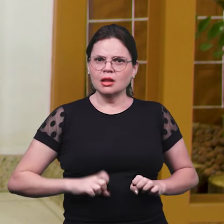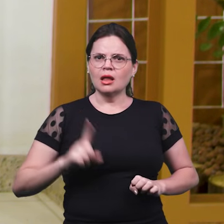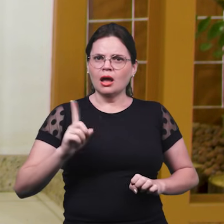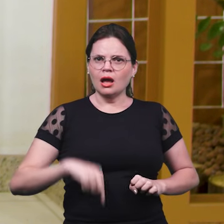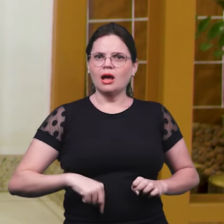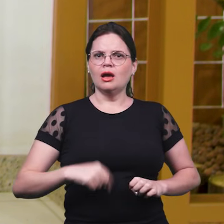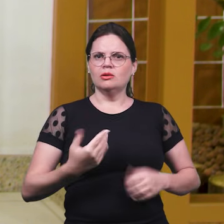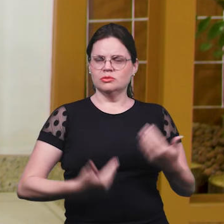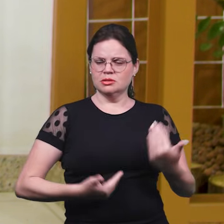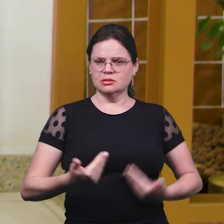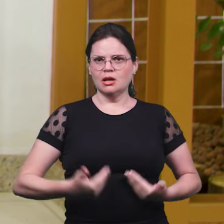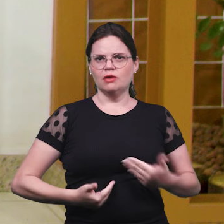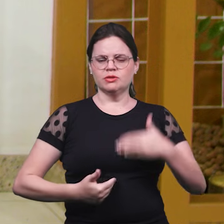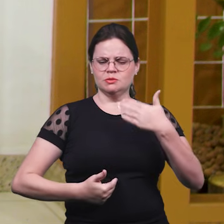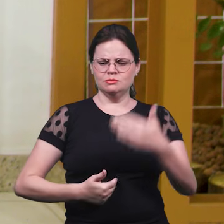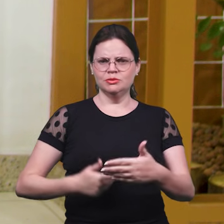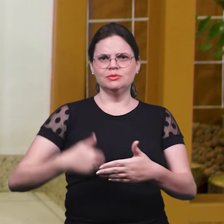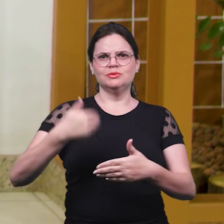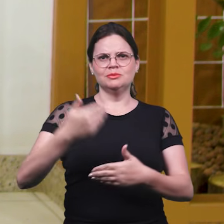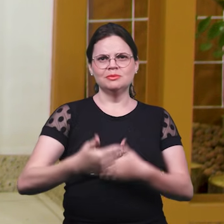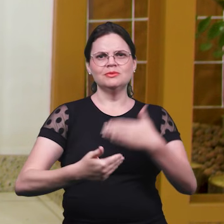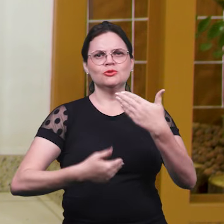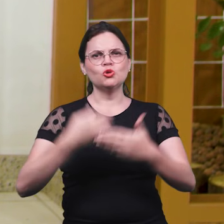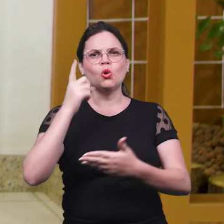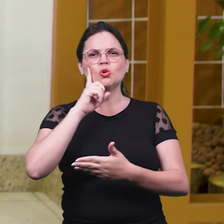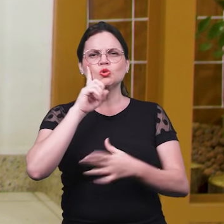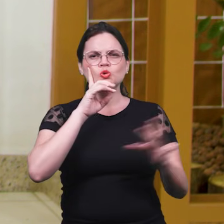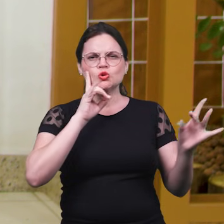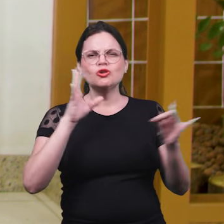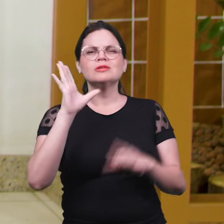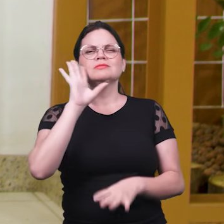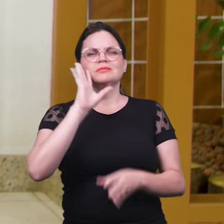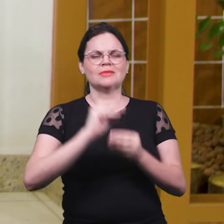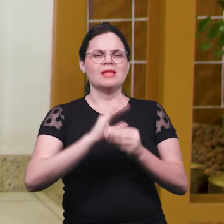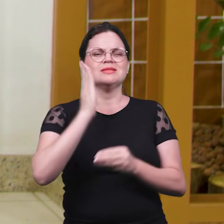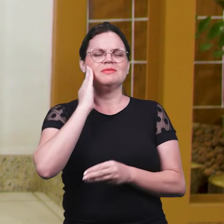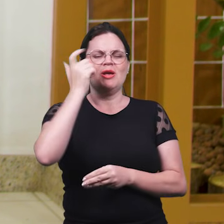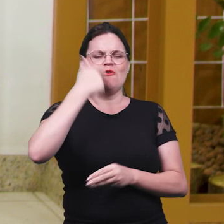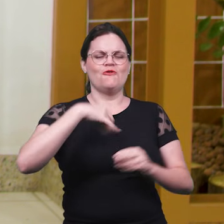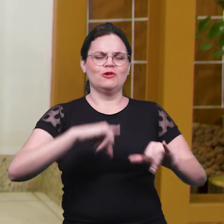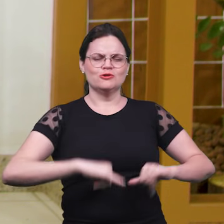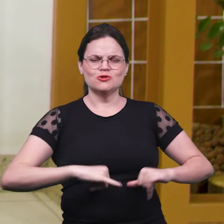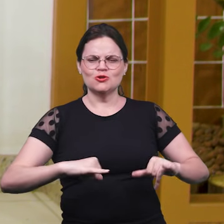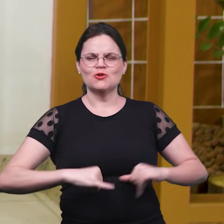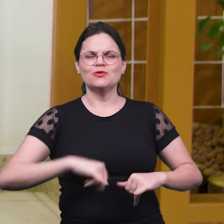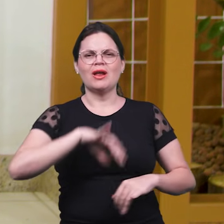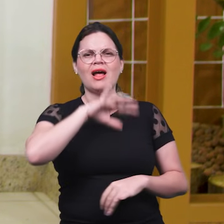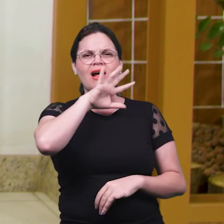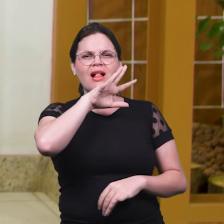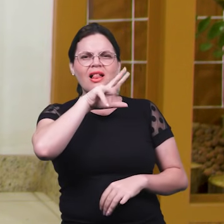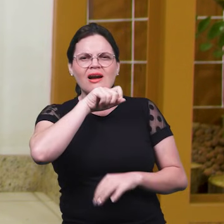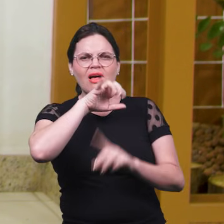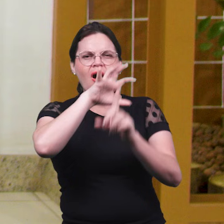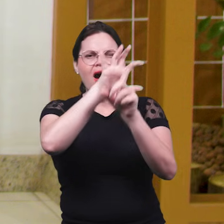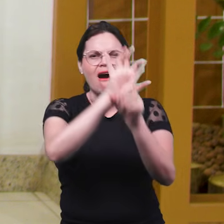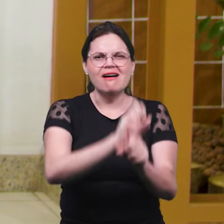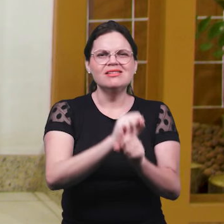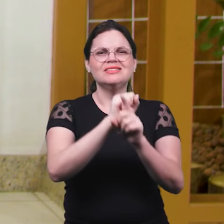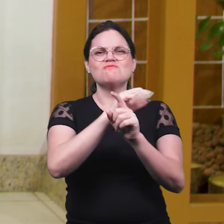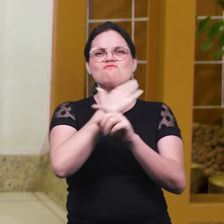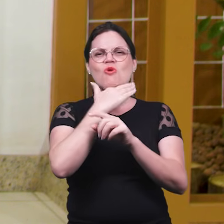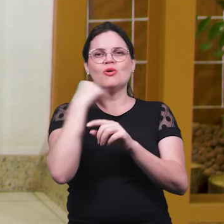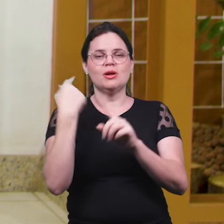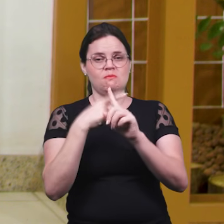que caminhou passo a passo, mesmo sabendo que elas iriam para a arena, iriam para a morte, mas elas não se